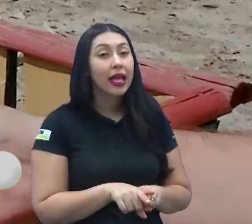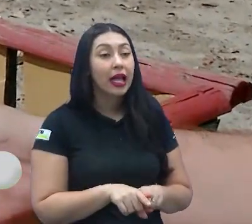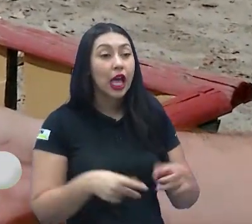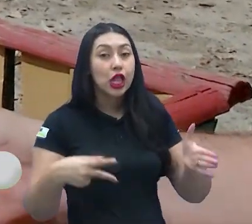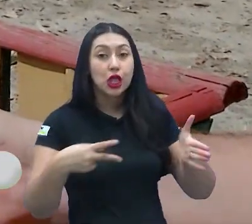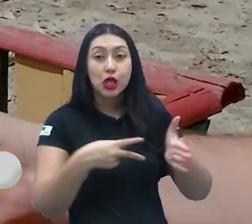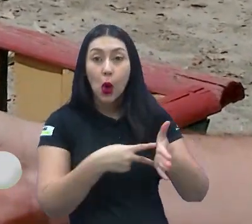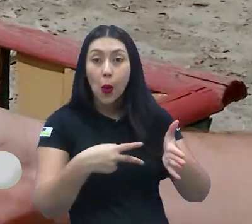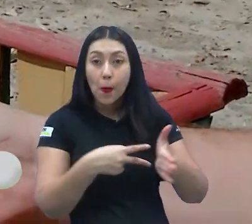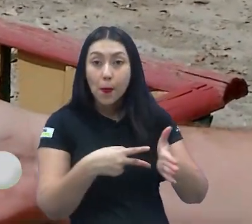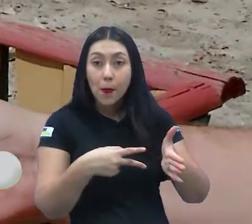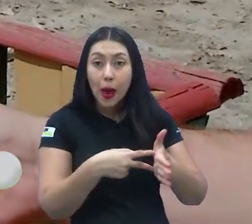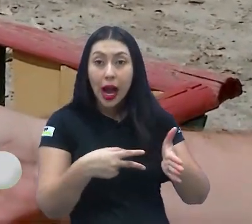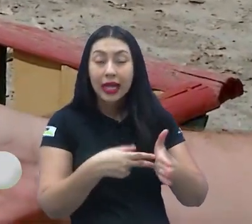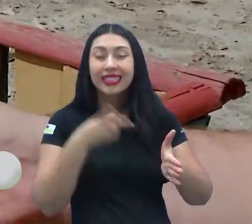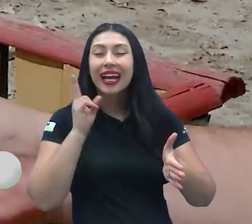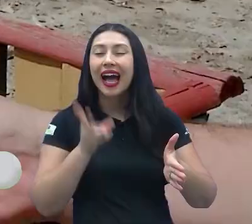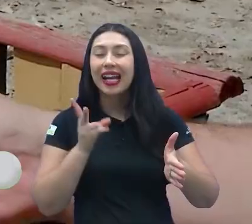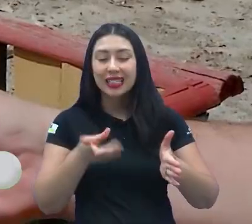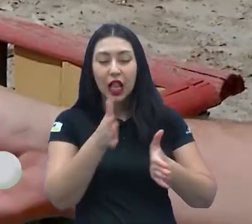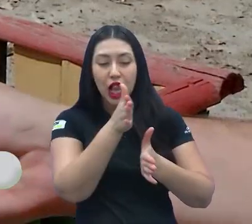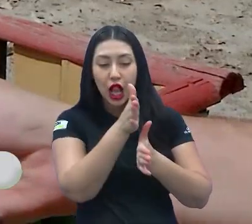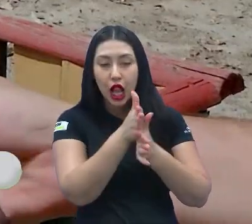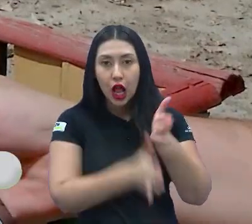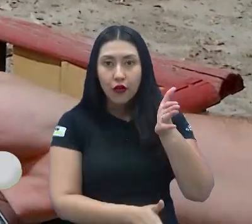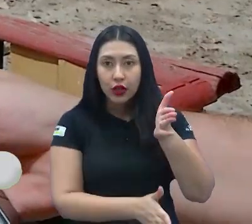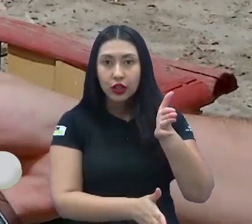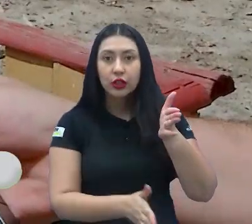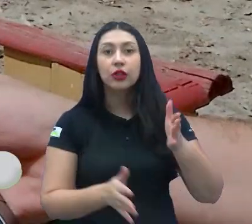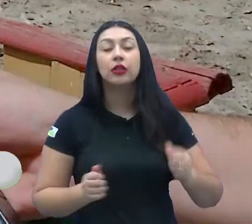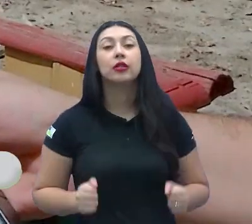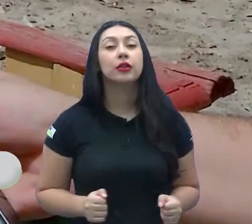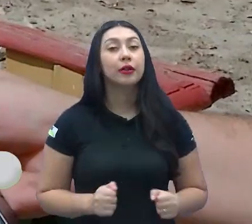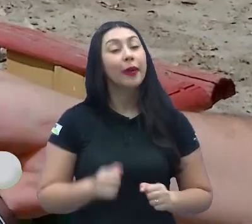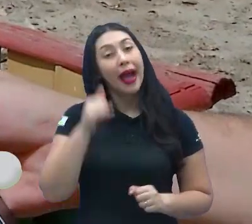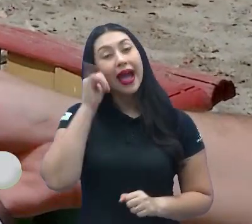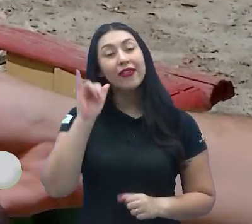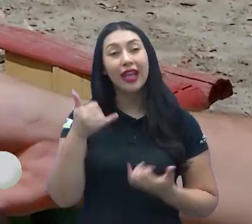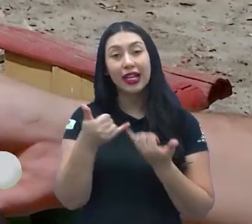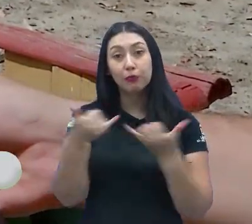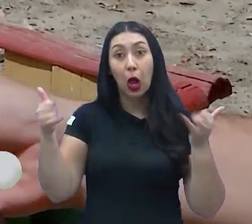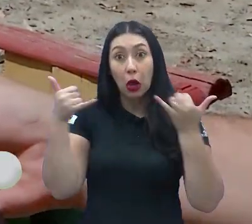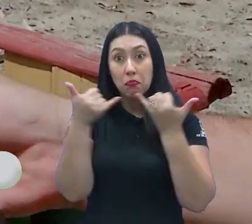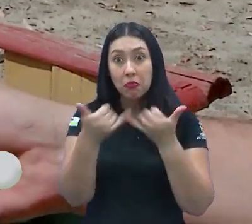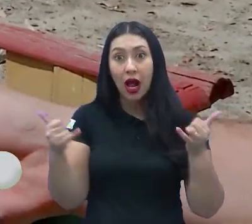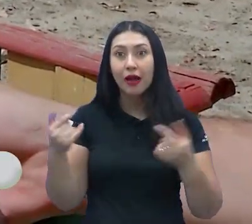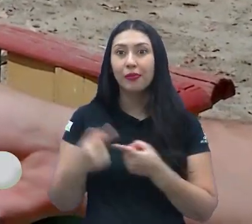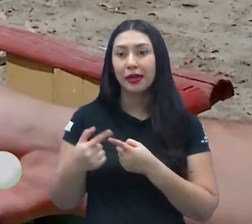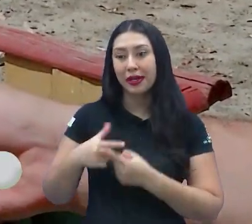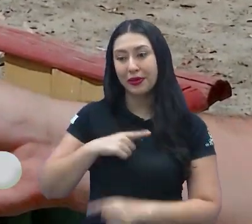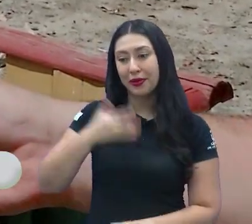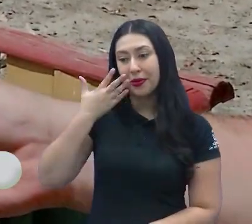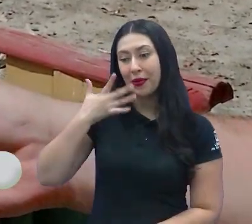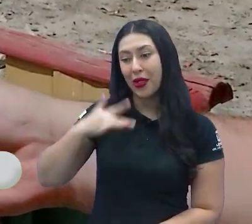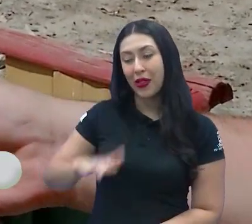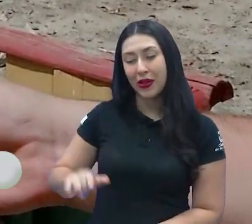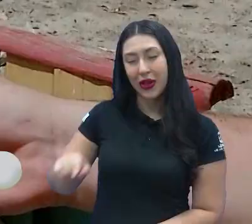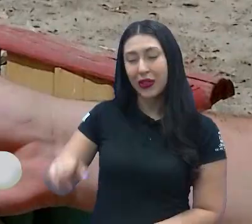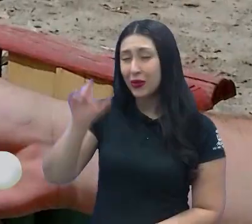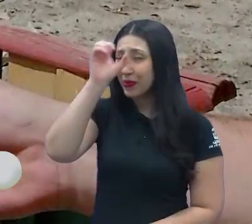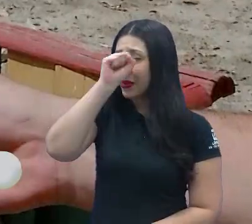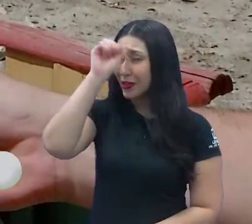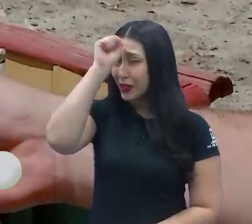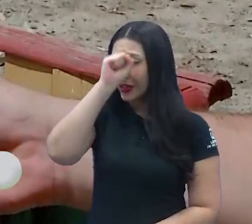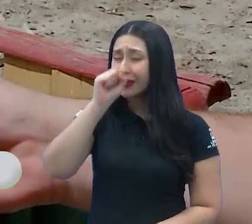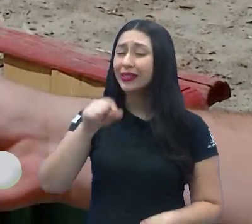né? Sempre mantém as tomadas fechadas em casa, para não ter perigo, principalmente para o pequenininho, né, que ainda está aprendendo. E a